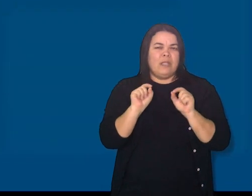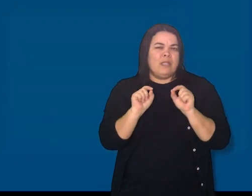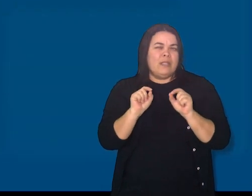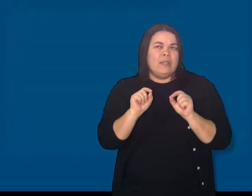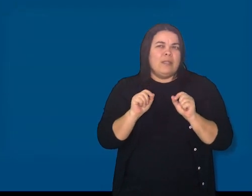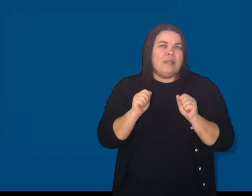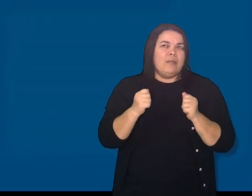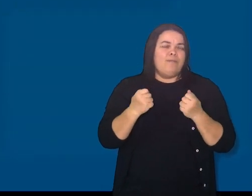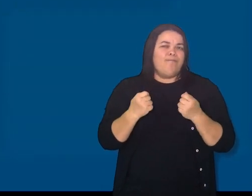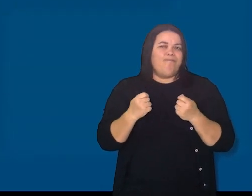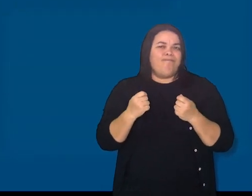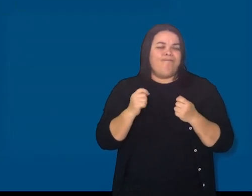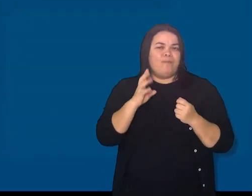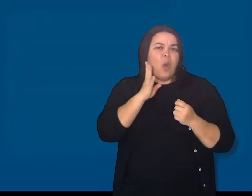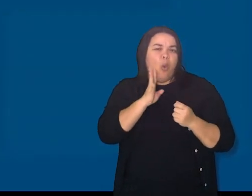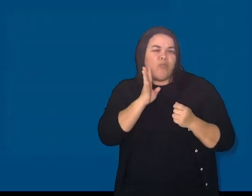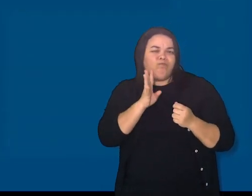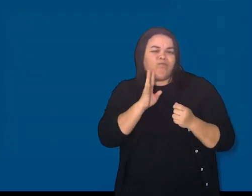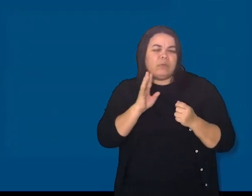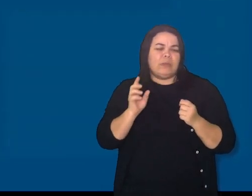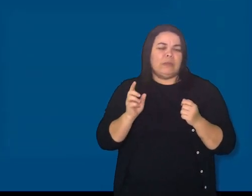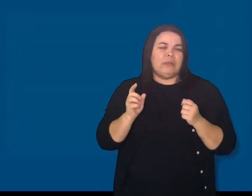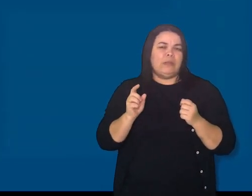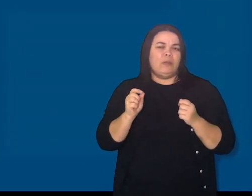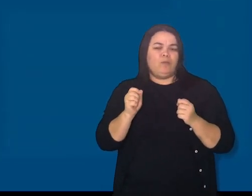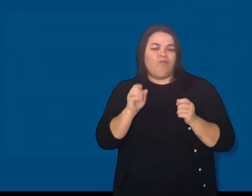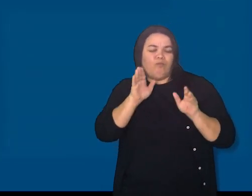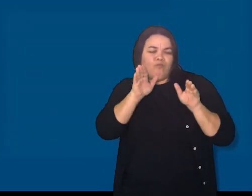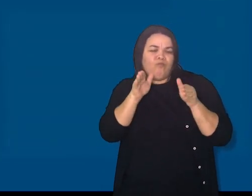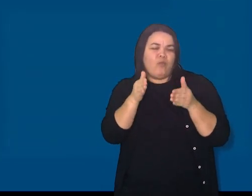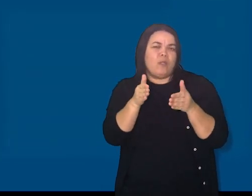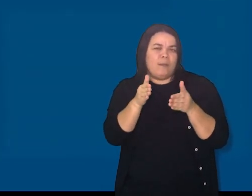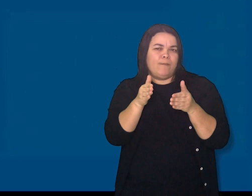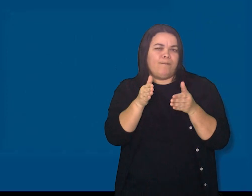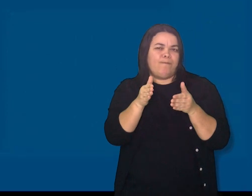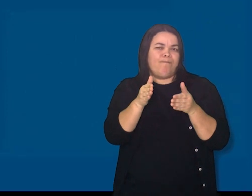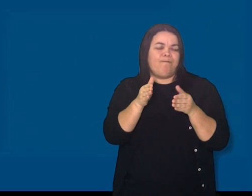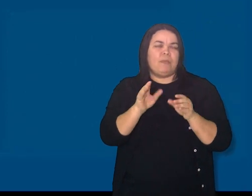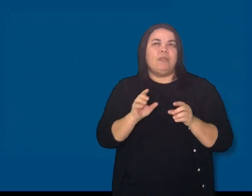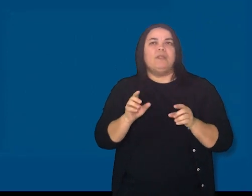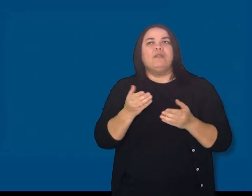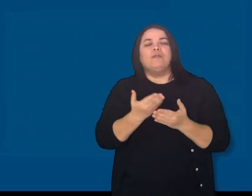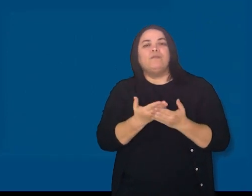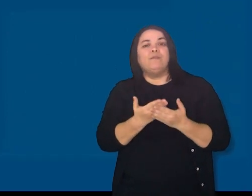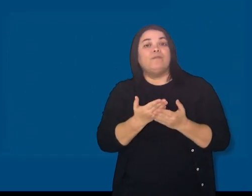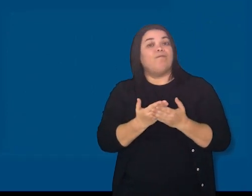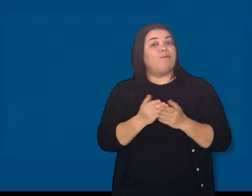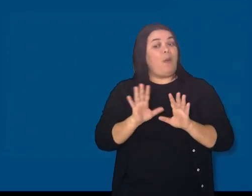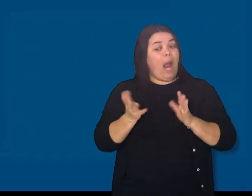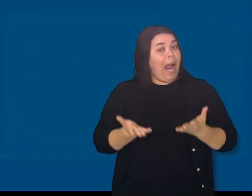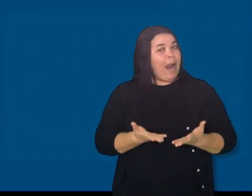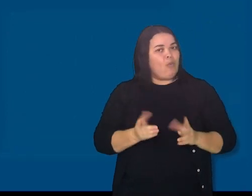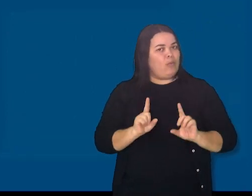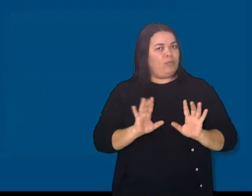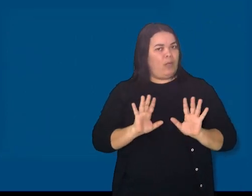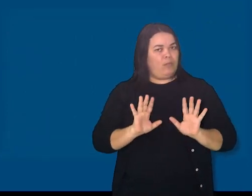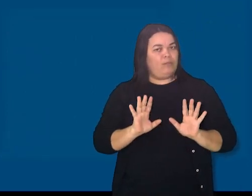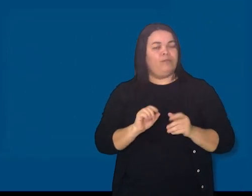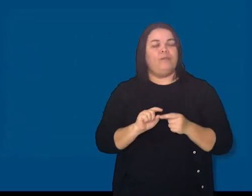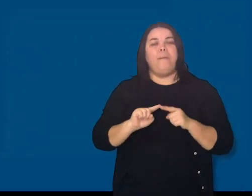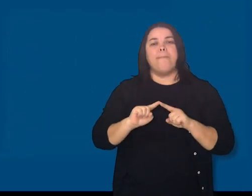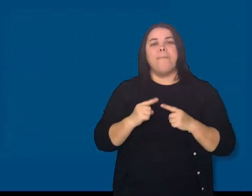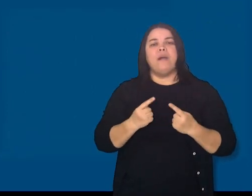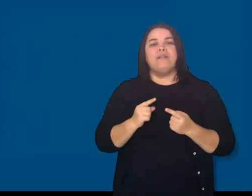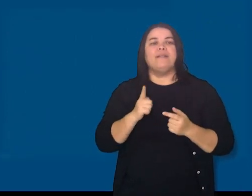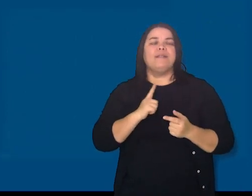possui umas curiosidades que nós chamamos de casos particulares, tá? Ainda não